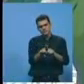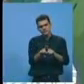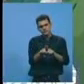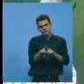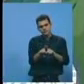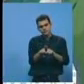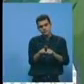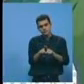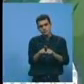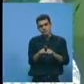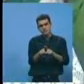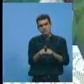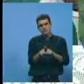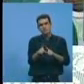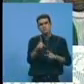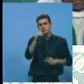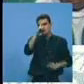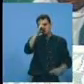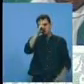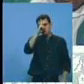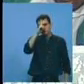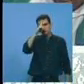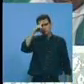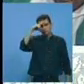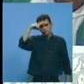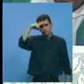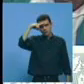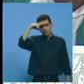cadeias, nos prostíbulos,